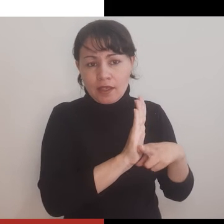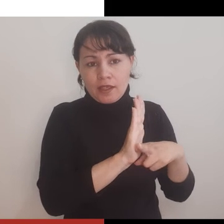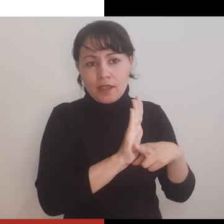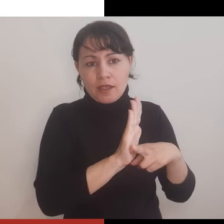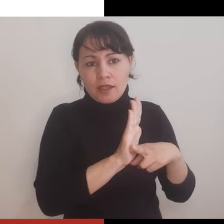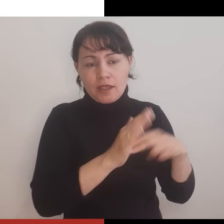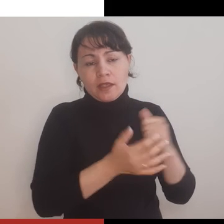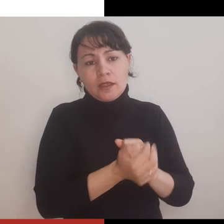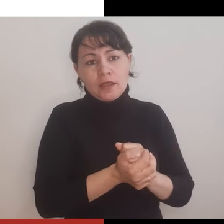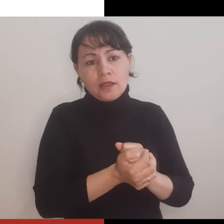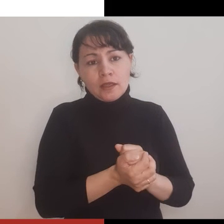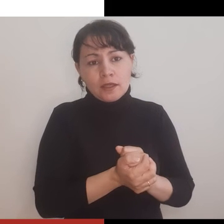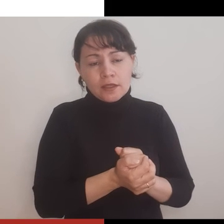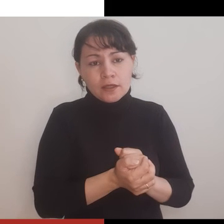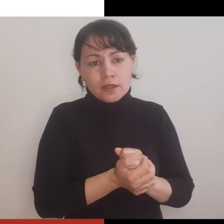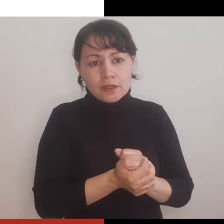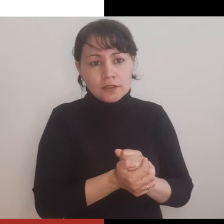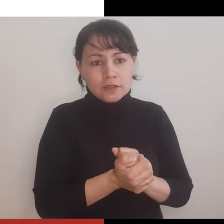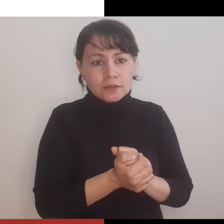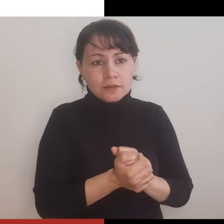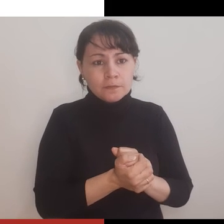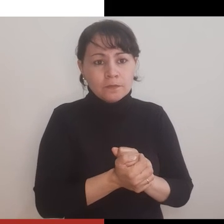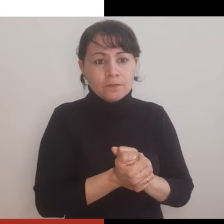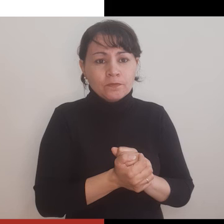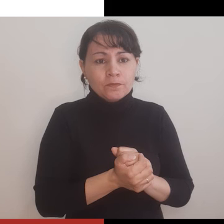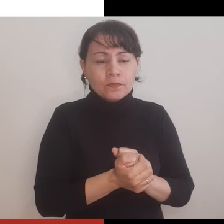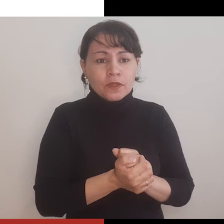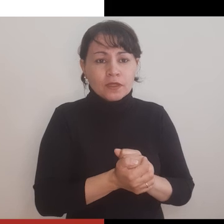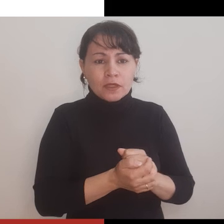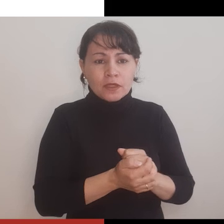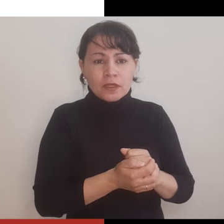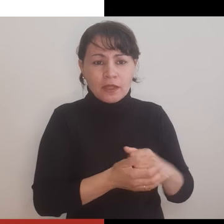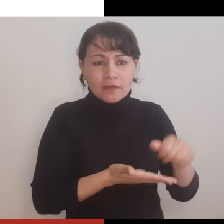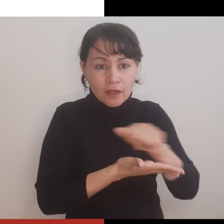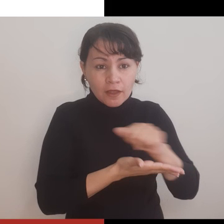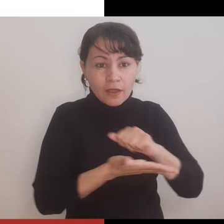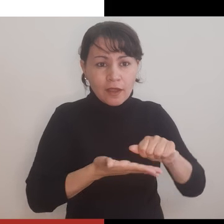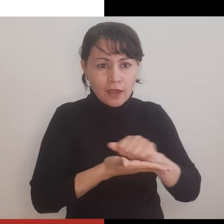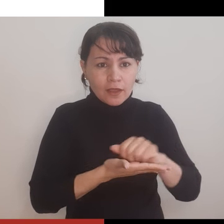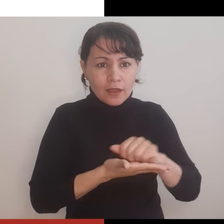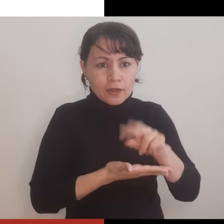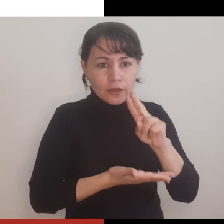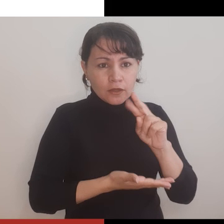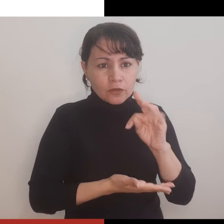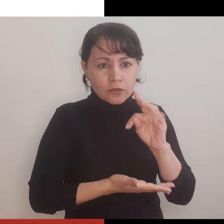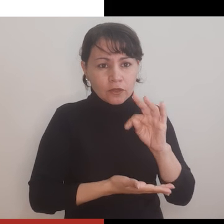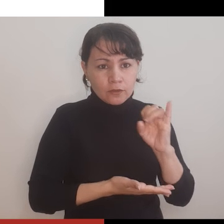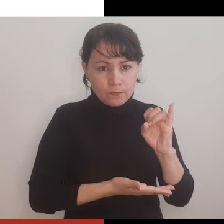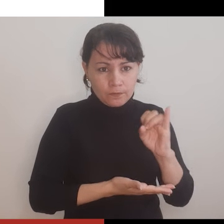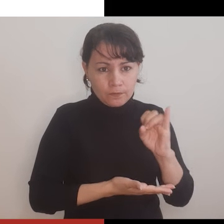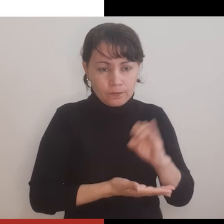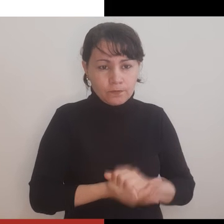das rotinas, dentro do cenário da terapia intensiva.